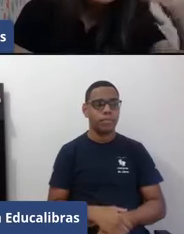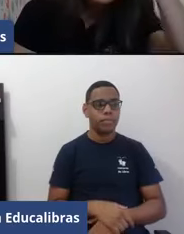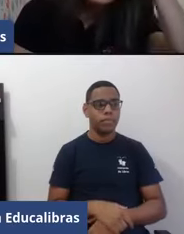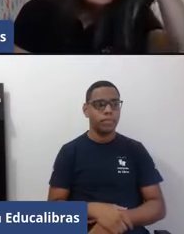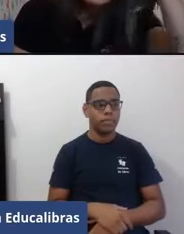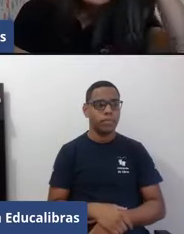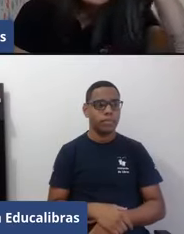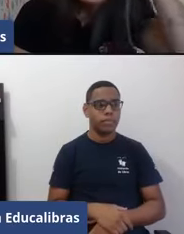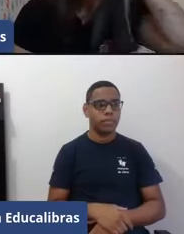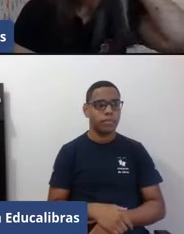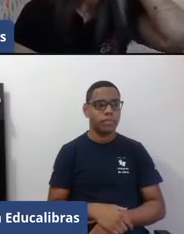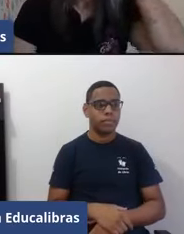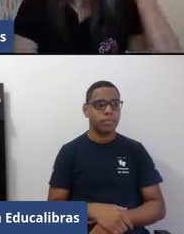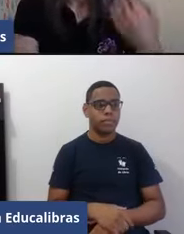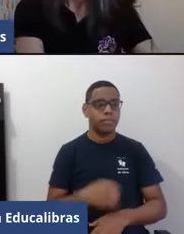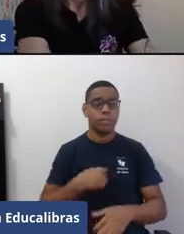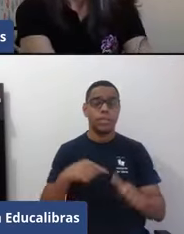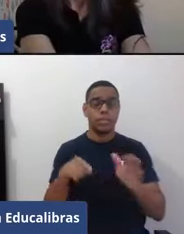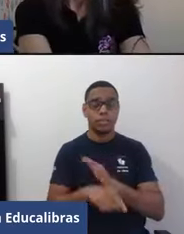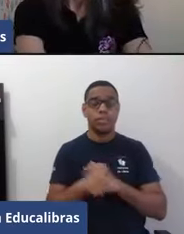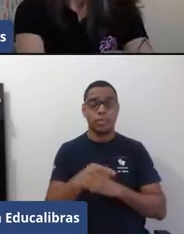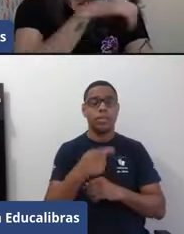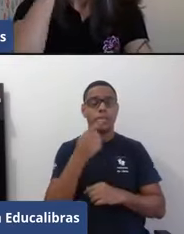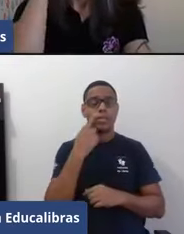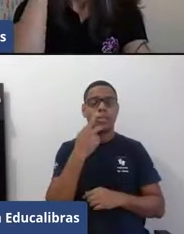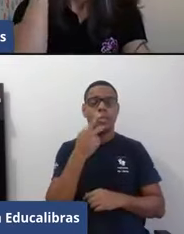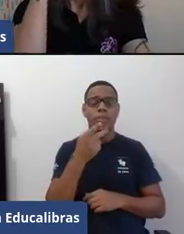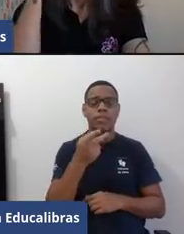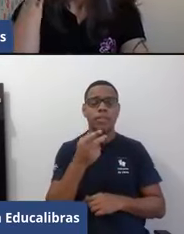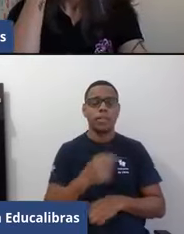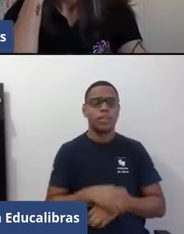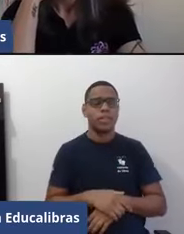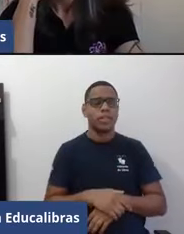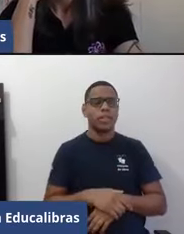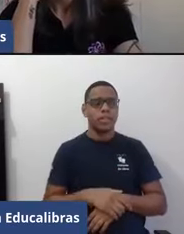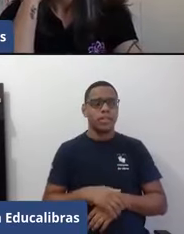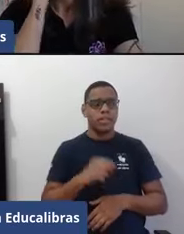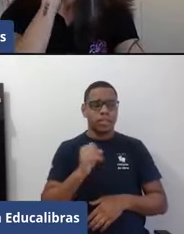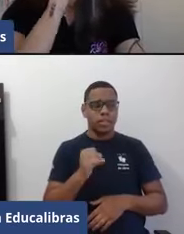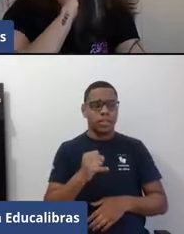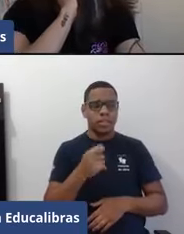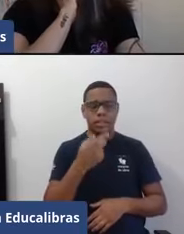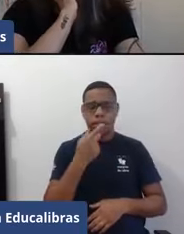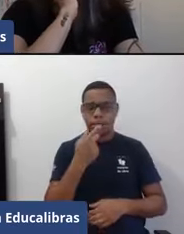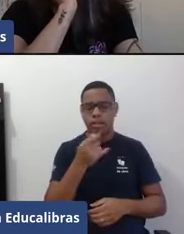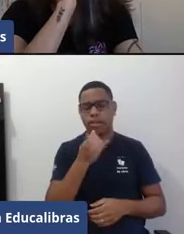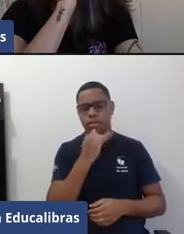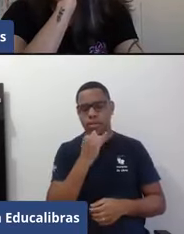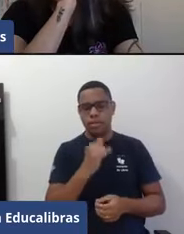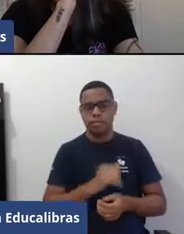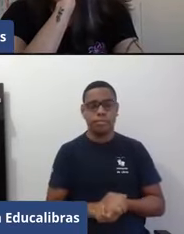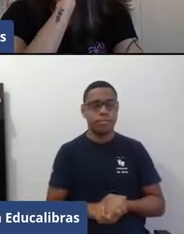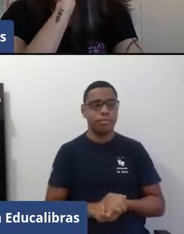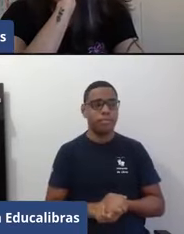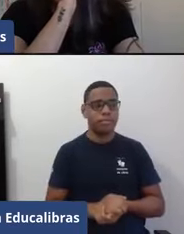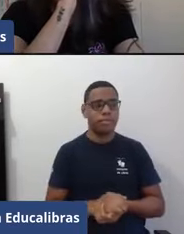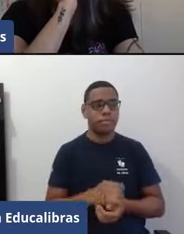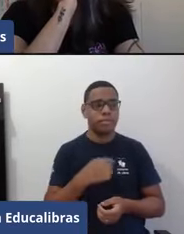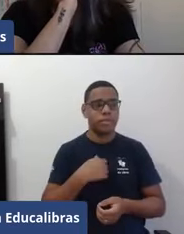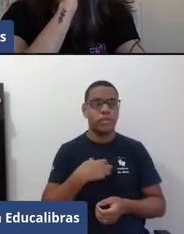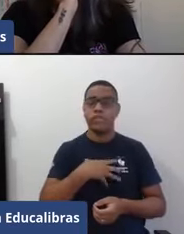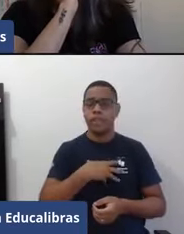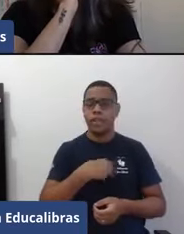Deixa eu te perguntar uma coisa, nessa linha daí, se você diz que, por exemplo, sua filha não pode ir para a